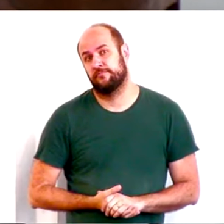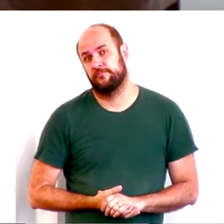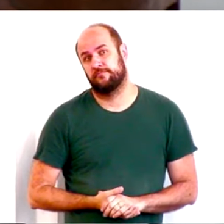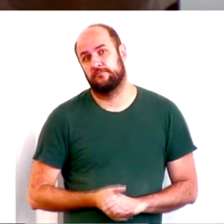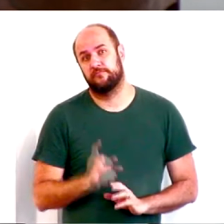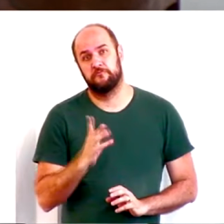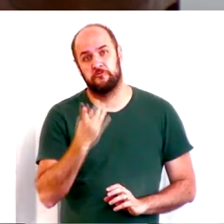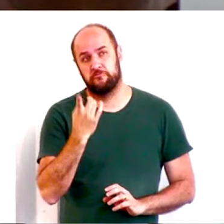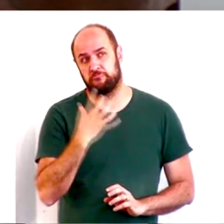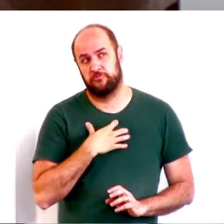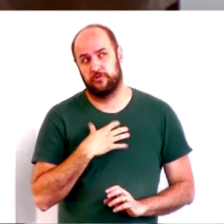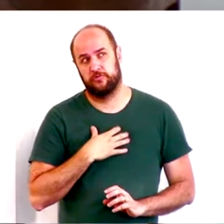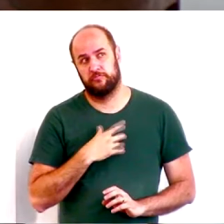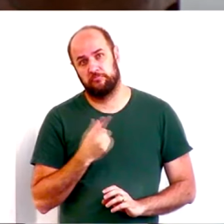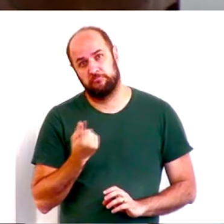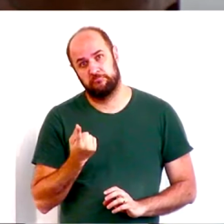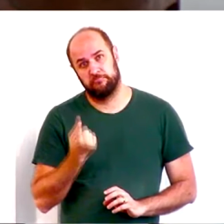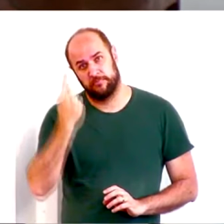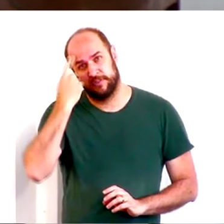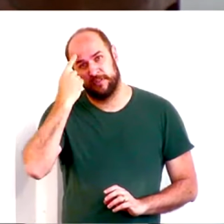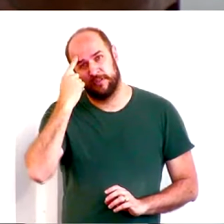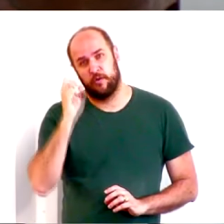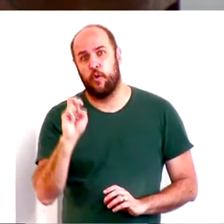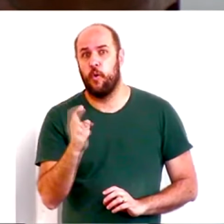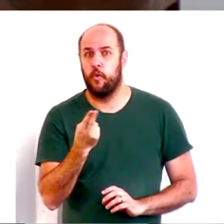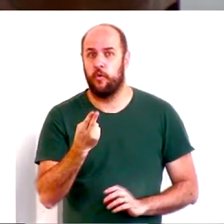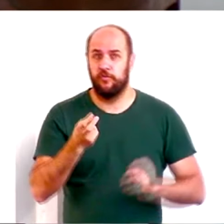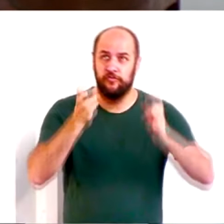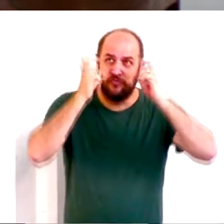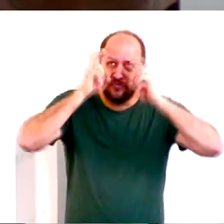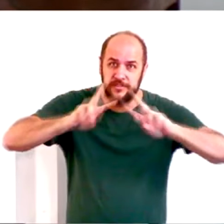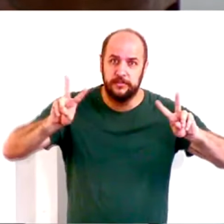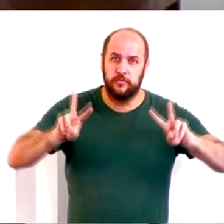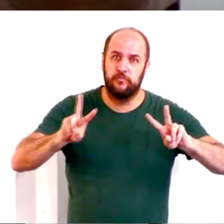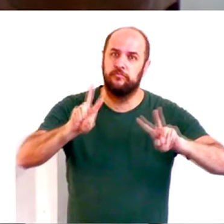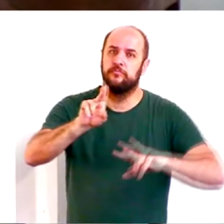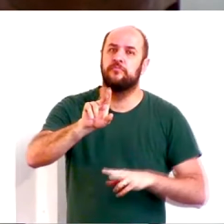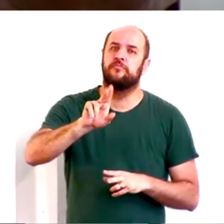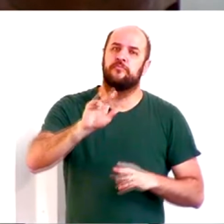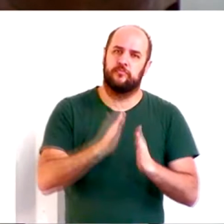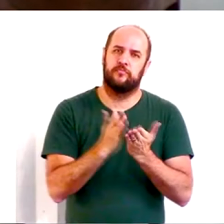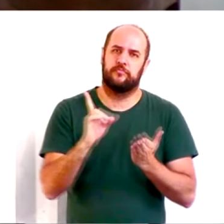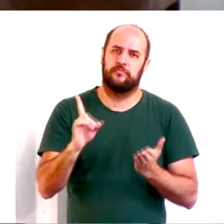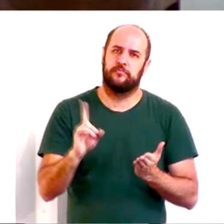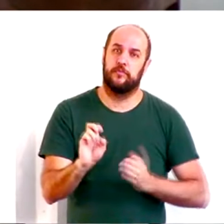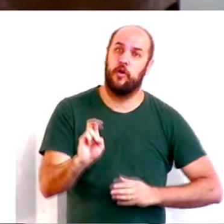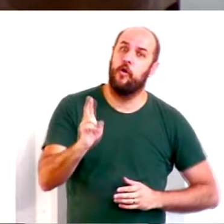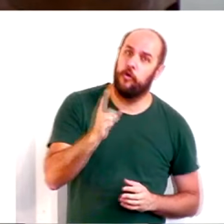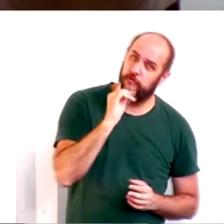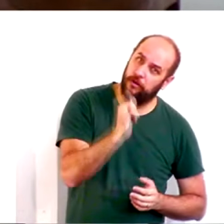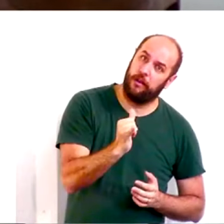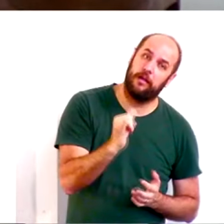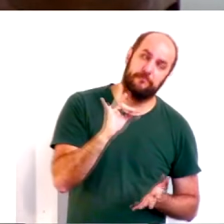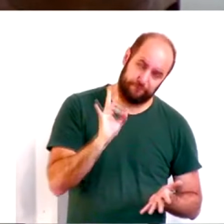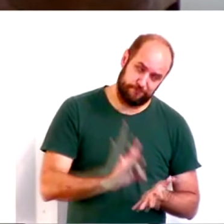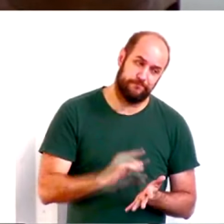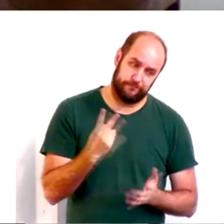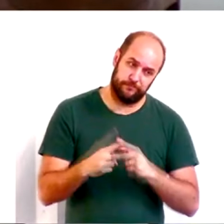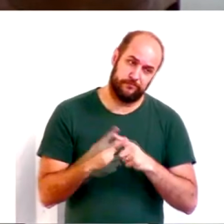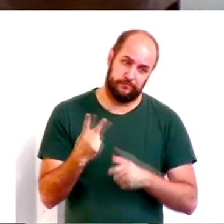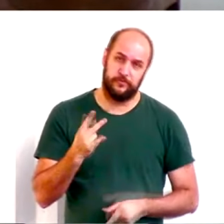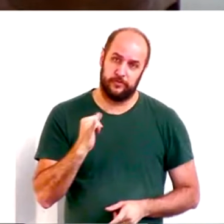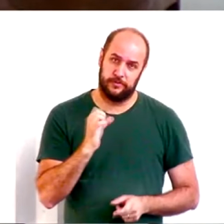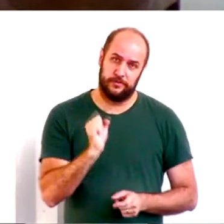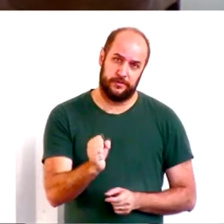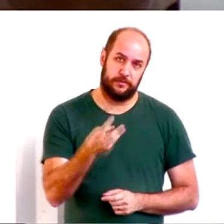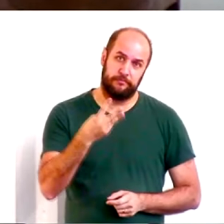jeito de entender o agente compreende que isso é uma visão como a Bíblia está dizendo ou teremos de dizer que realmente existiram dois ou três